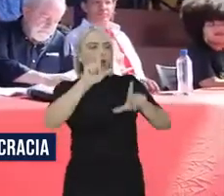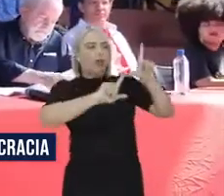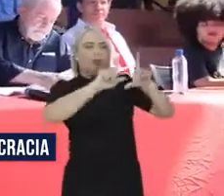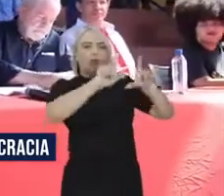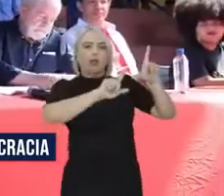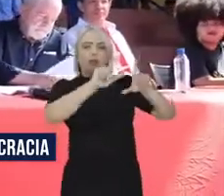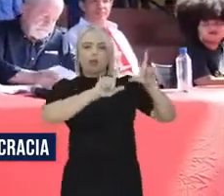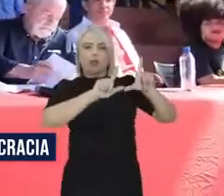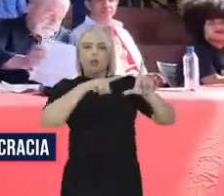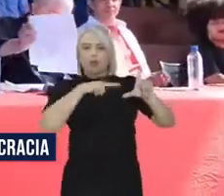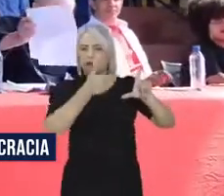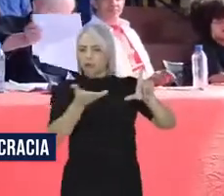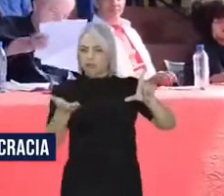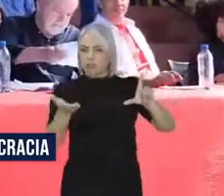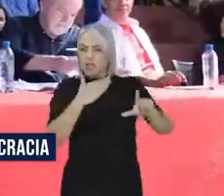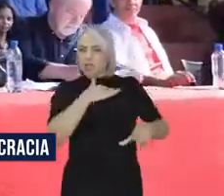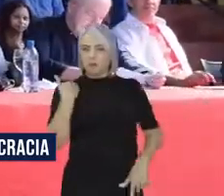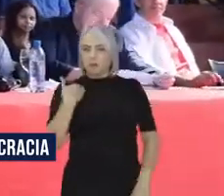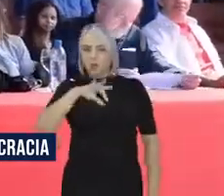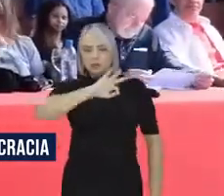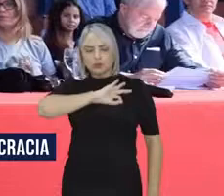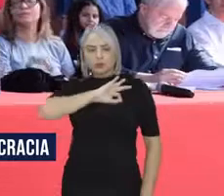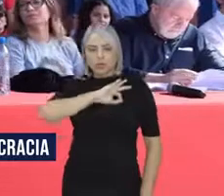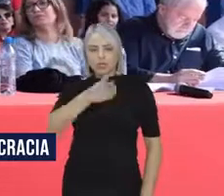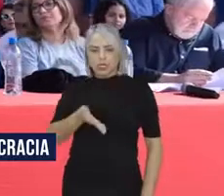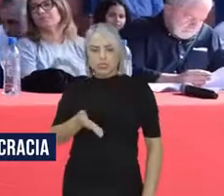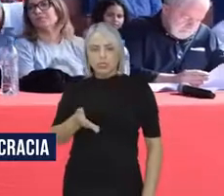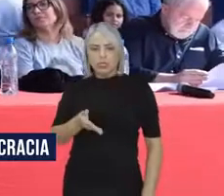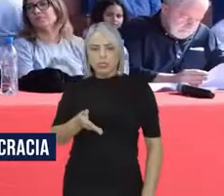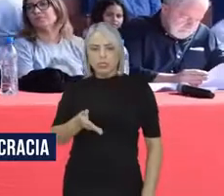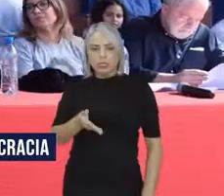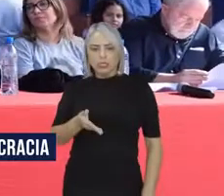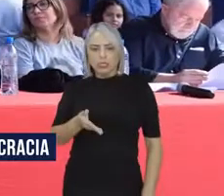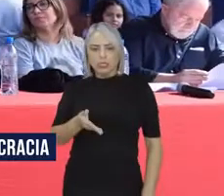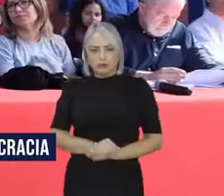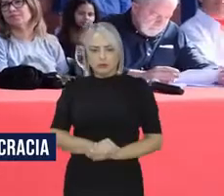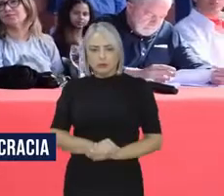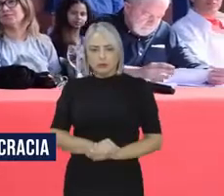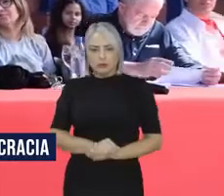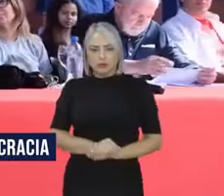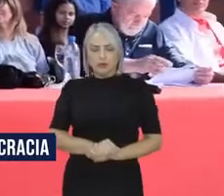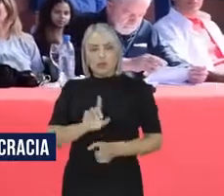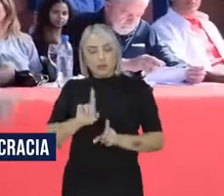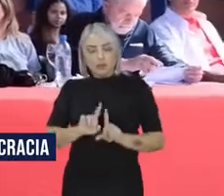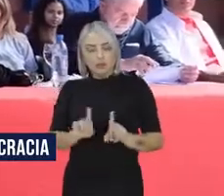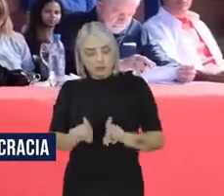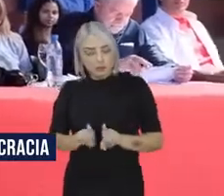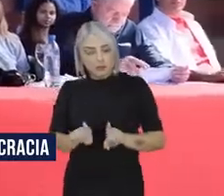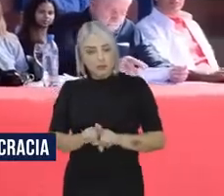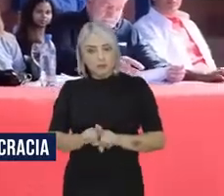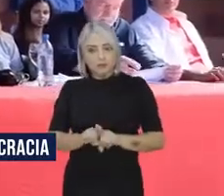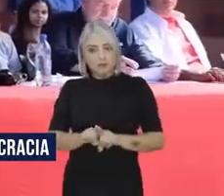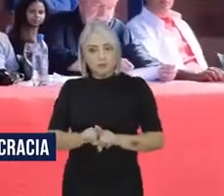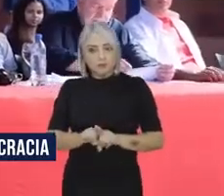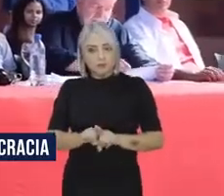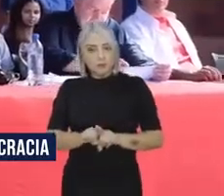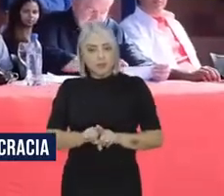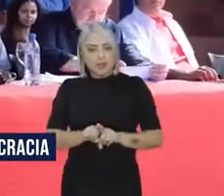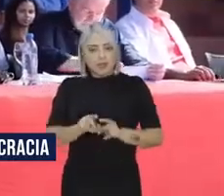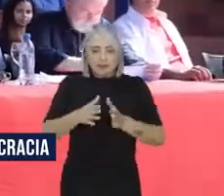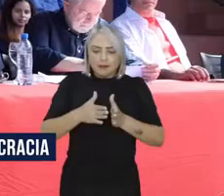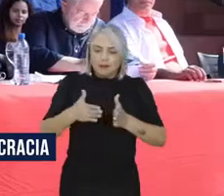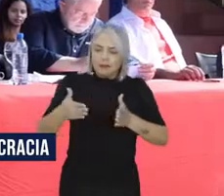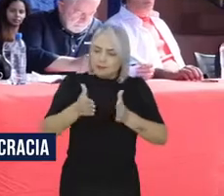do soldado Patrocínio aqui. E isso, e mais... E nesses tempos de eleições, a